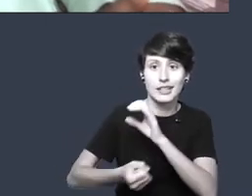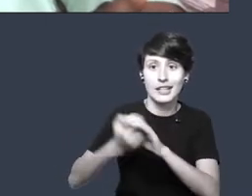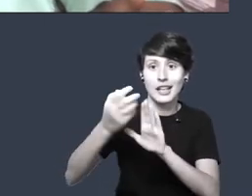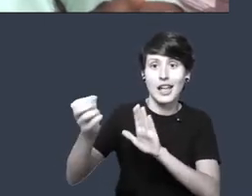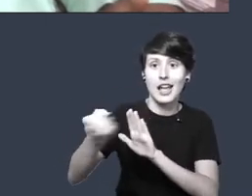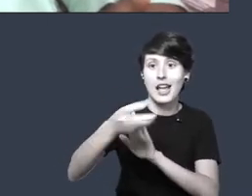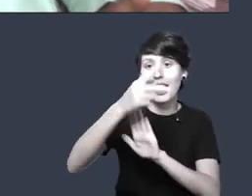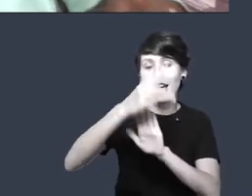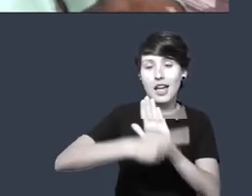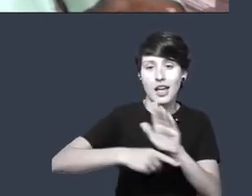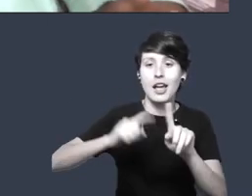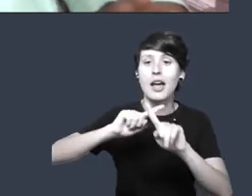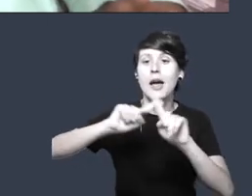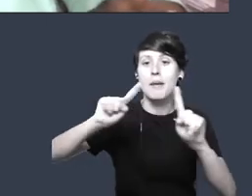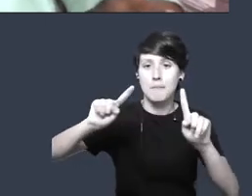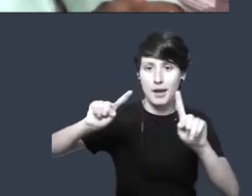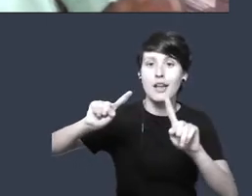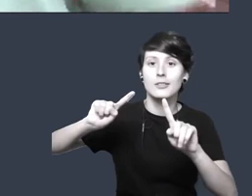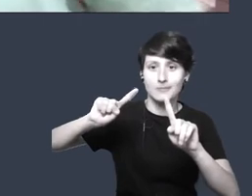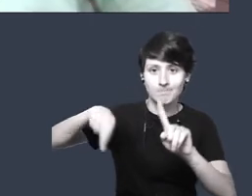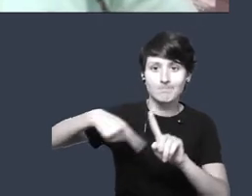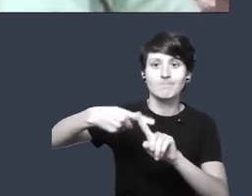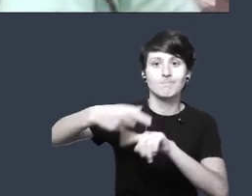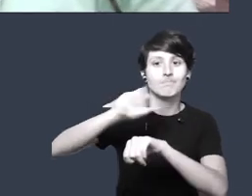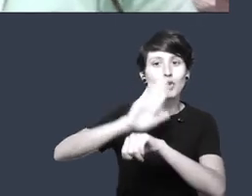também contribuir para projetos já existentes.